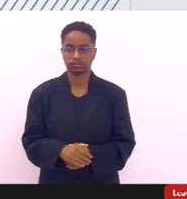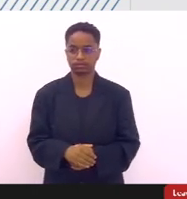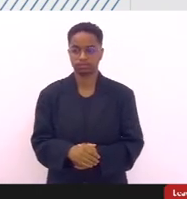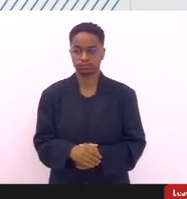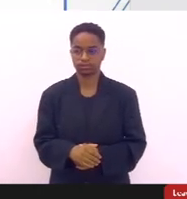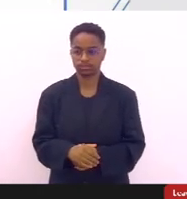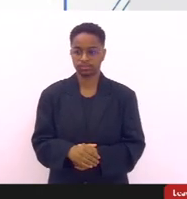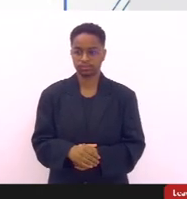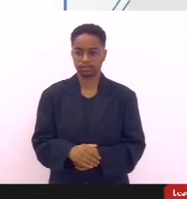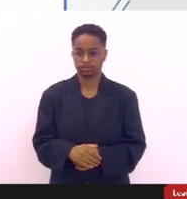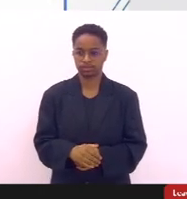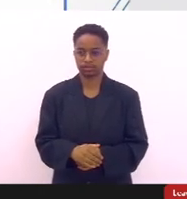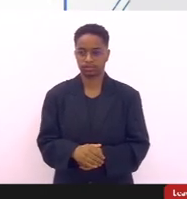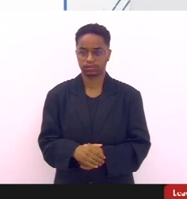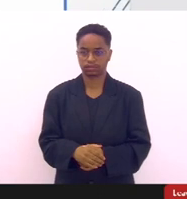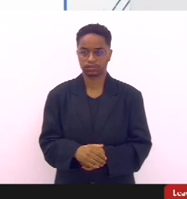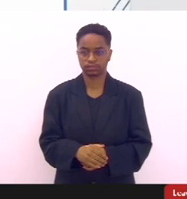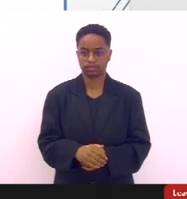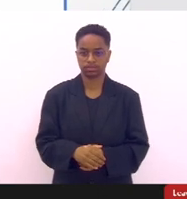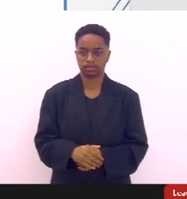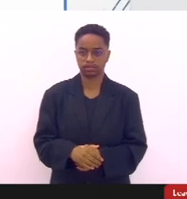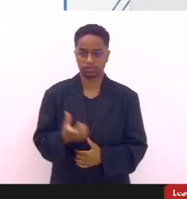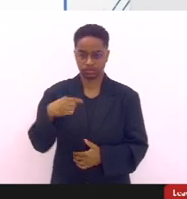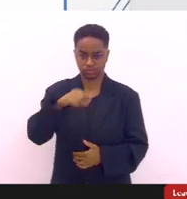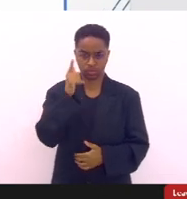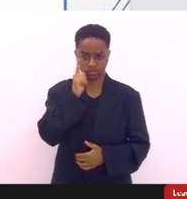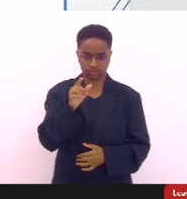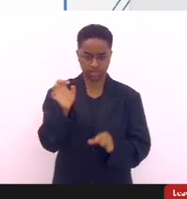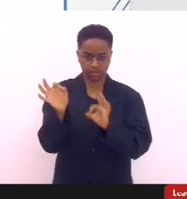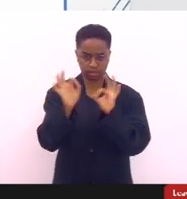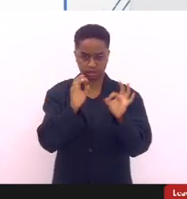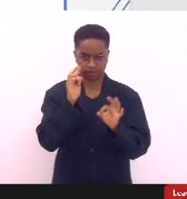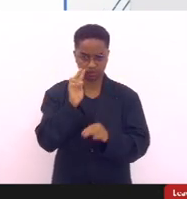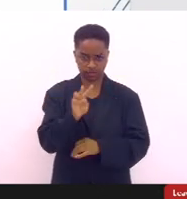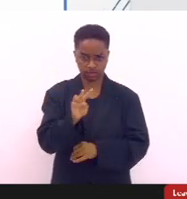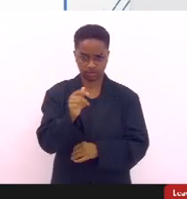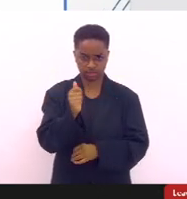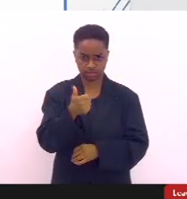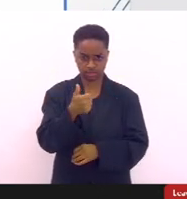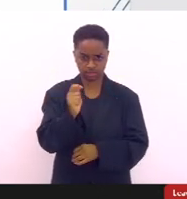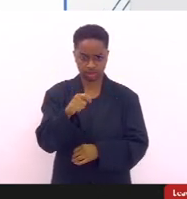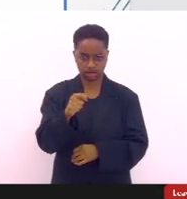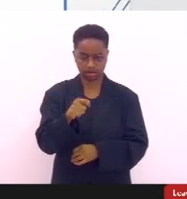gerais. Está passando aí para vocês?